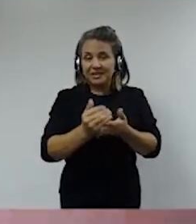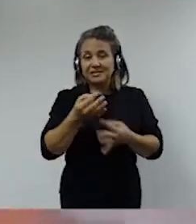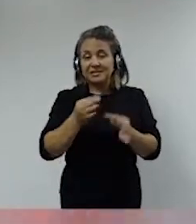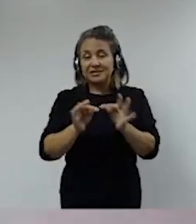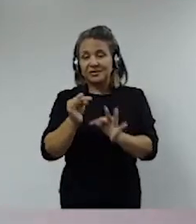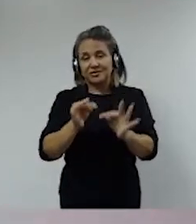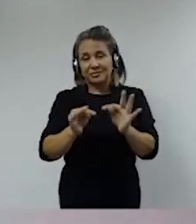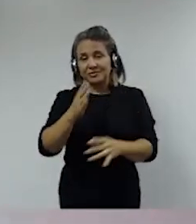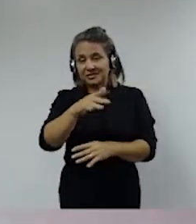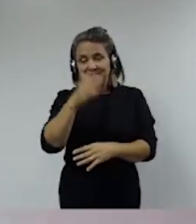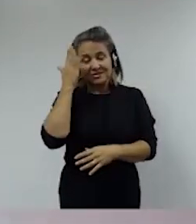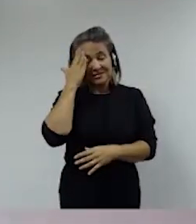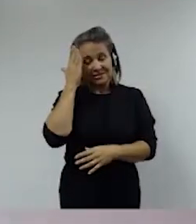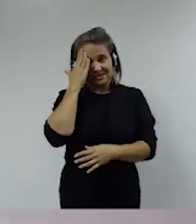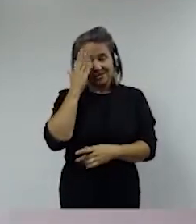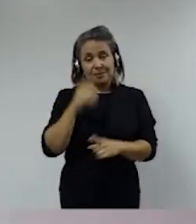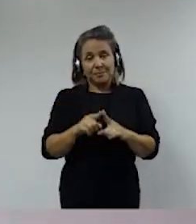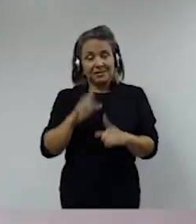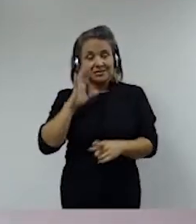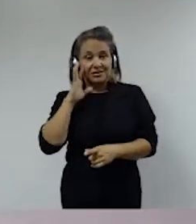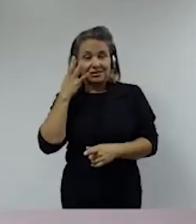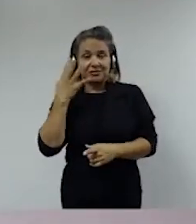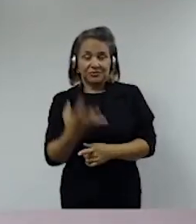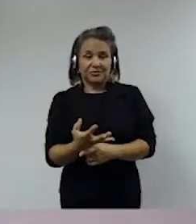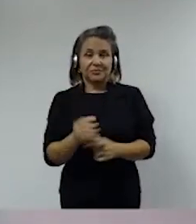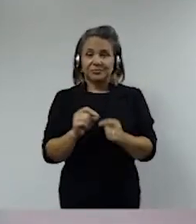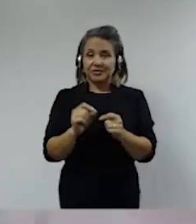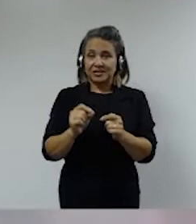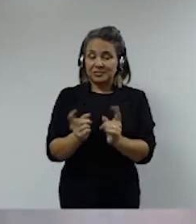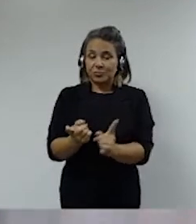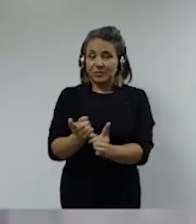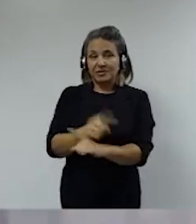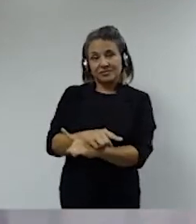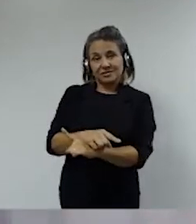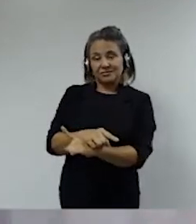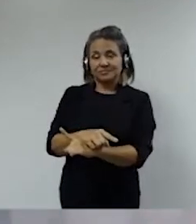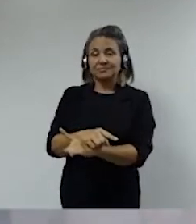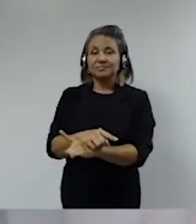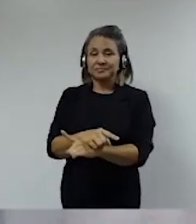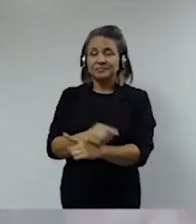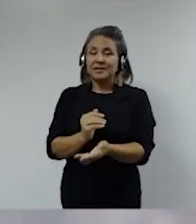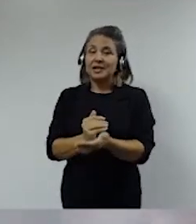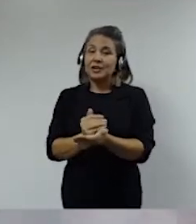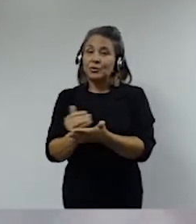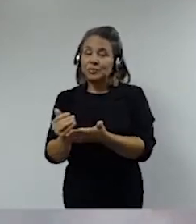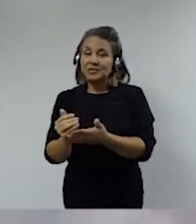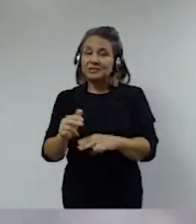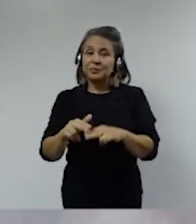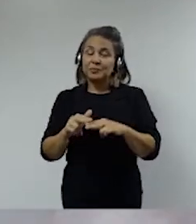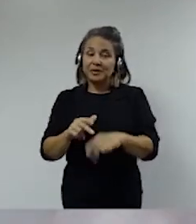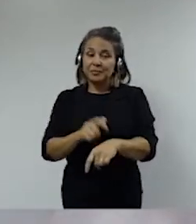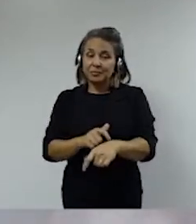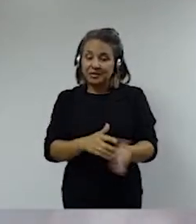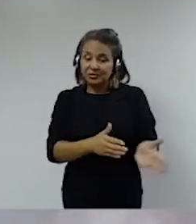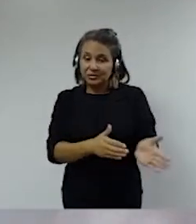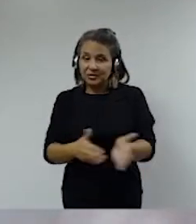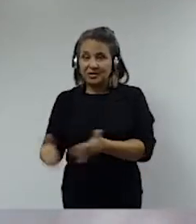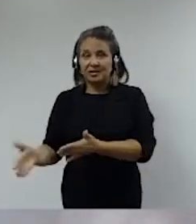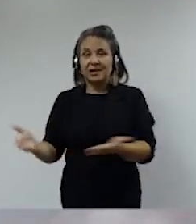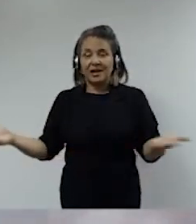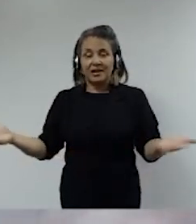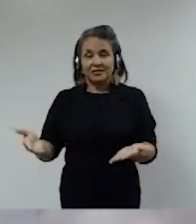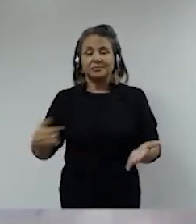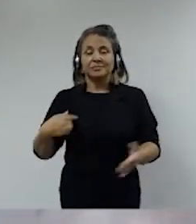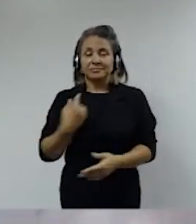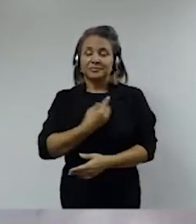minha fala, mas eu decidi fazer uma inversão, né, e começar pelo momento atual, pela quadra histórica que a